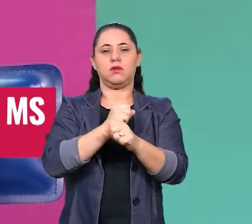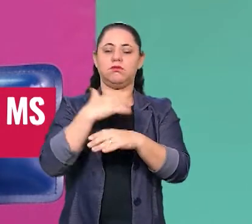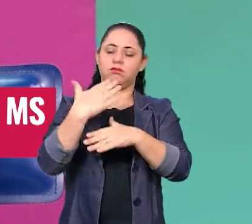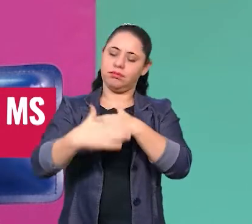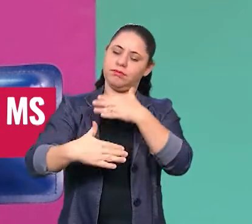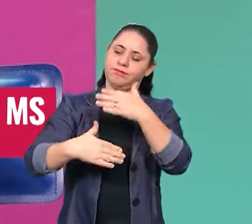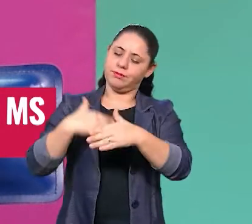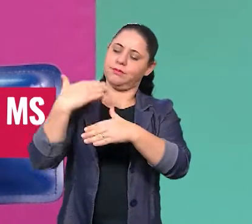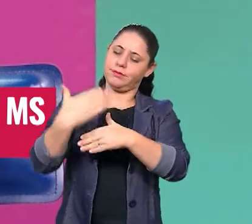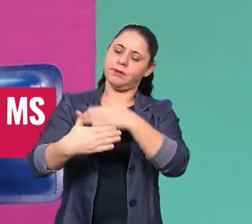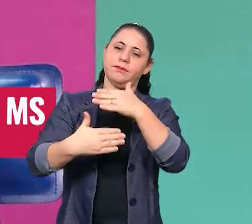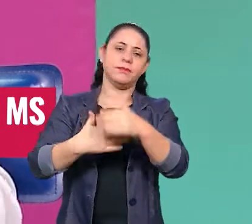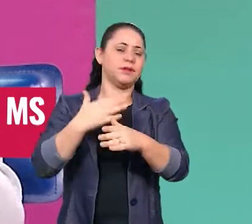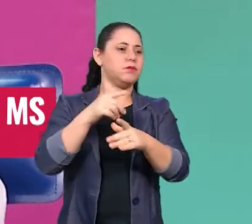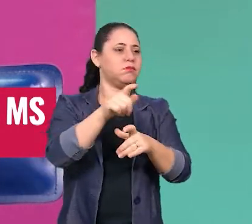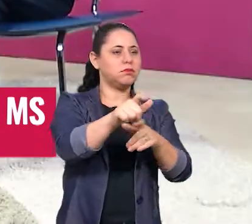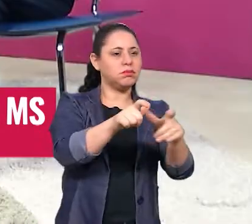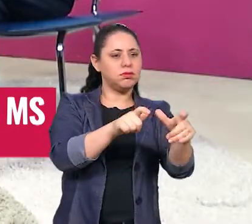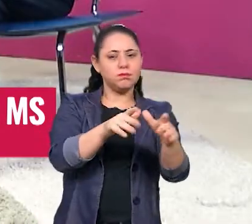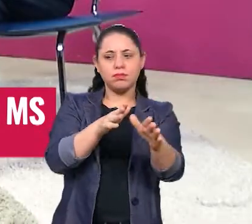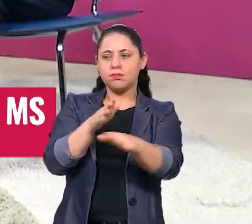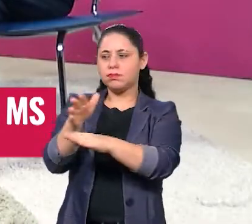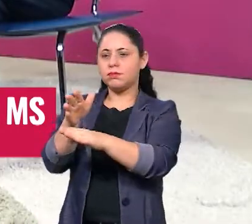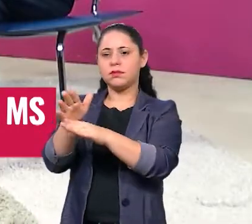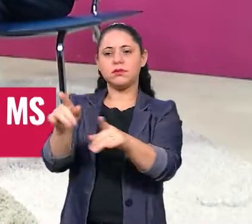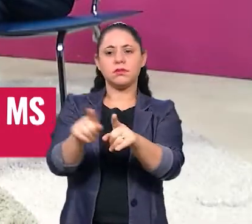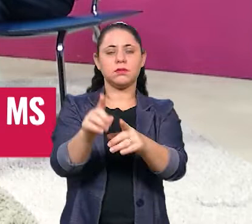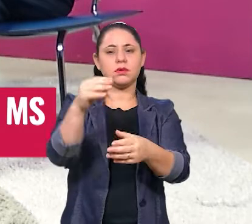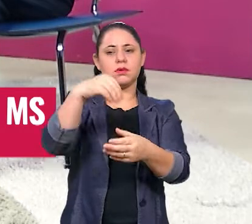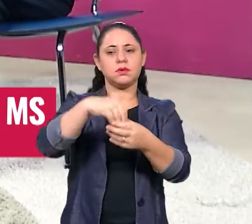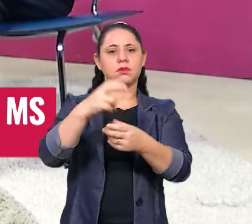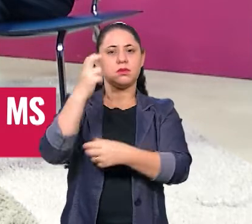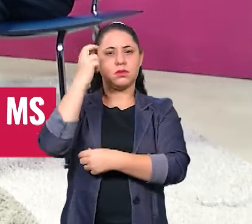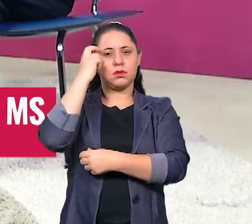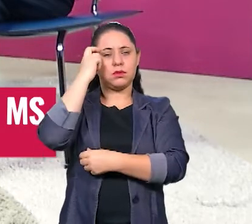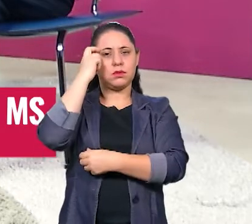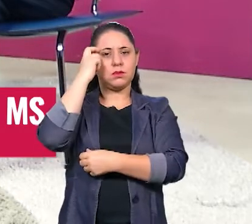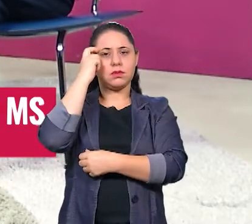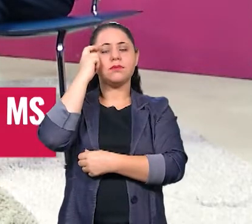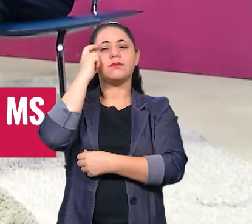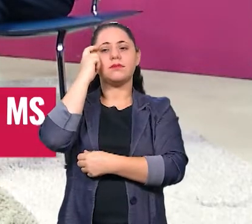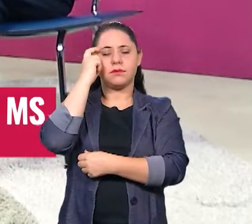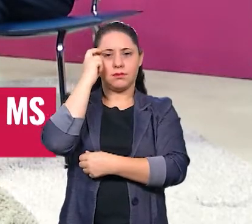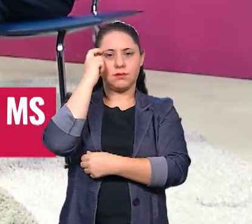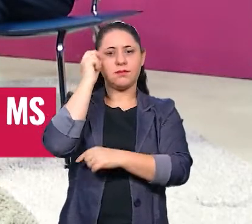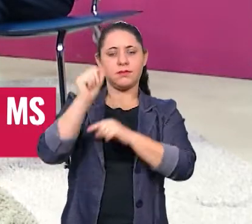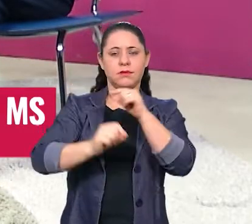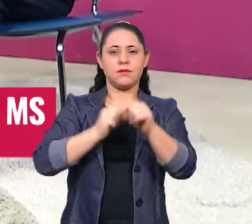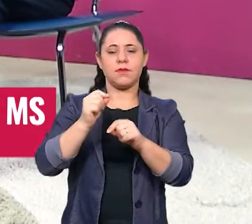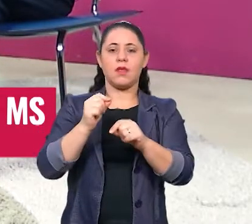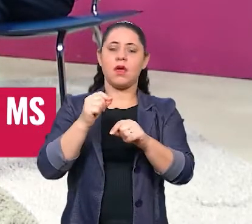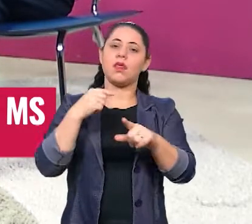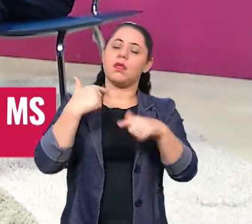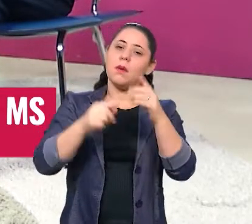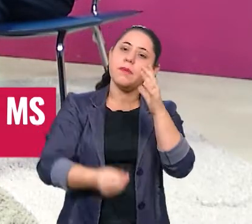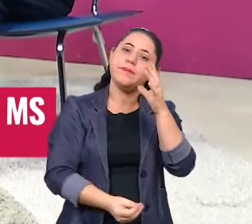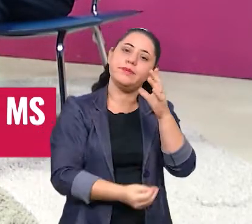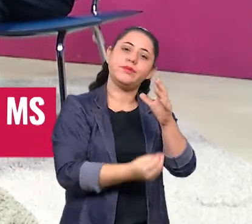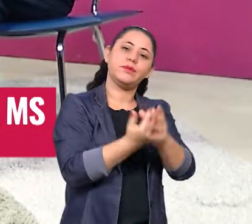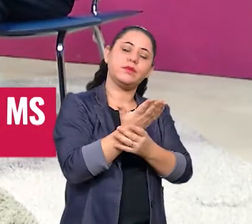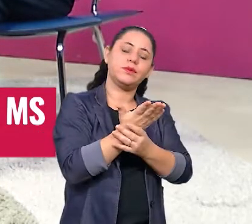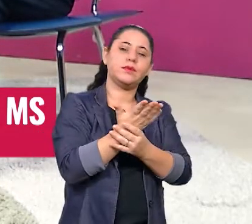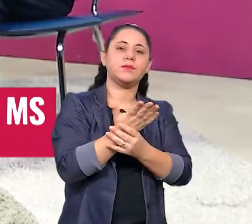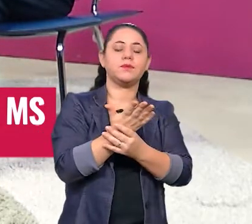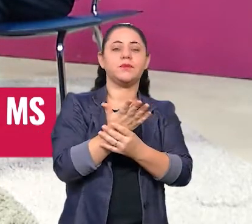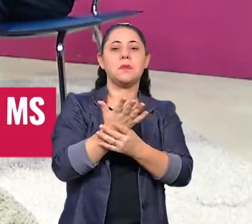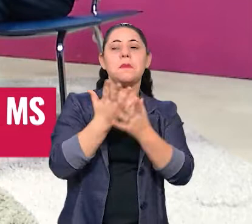caminhando transitando por diversos segmentos dentro da cultura, né? Da atuação, a